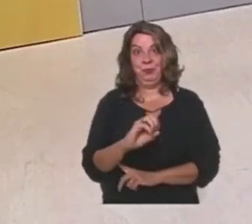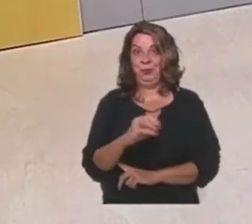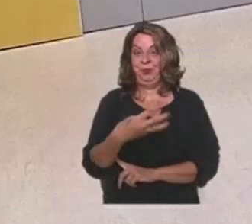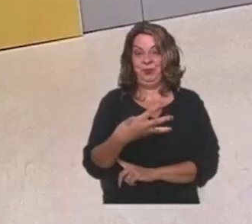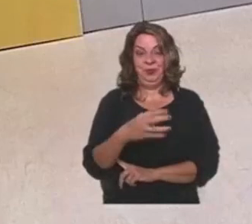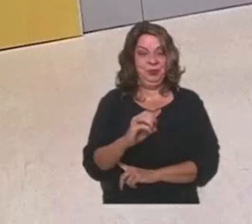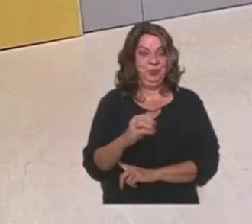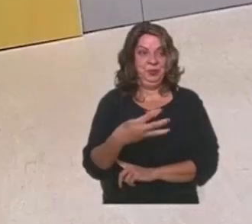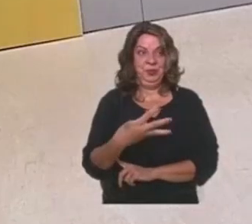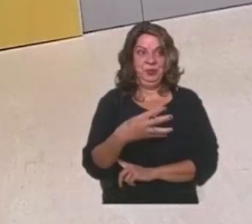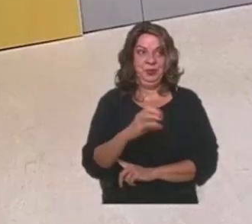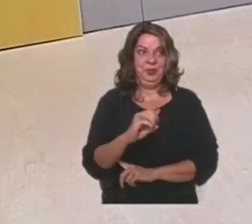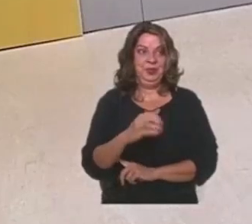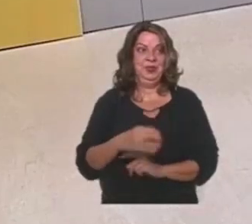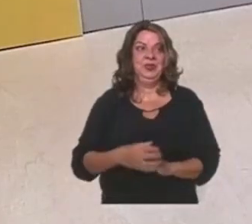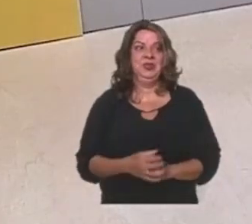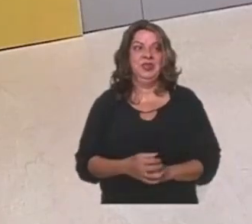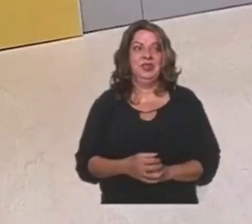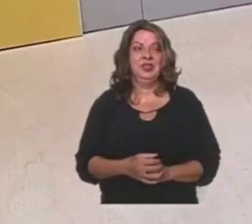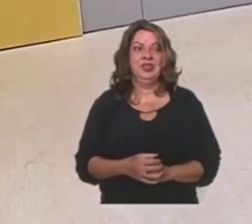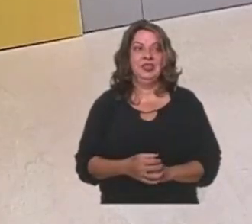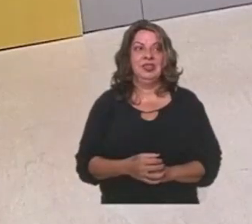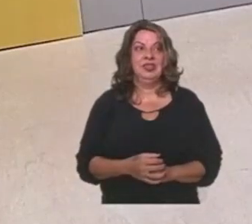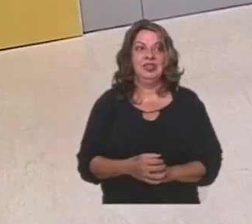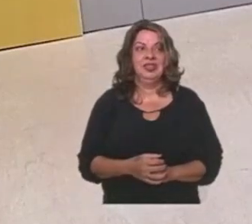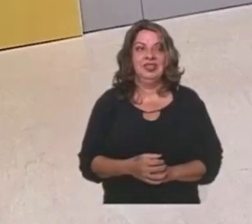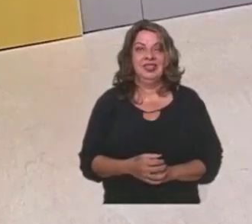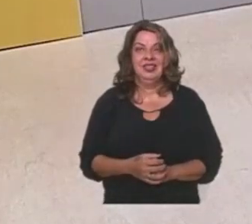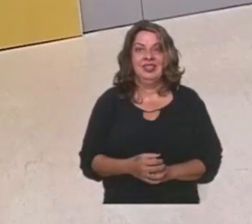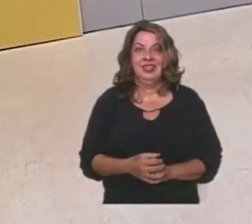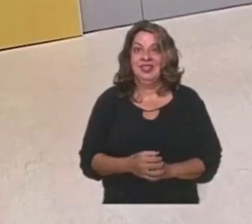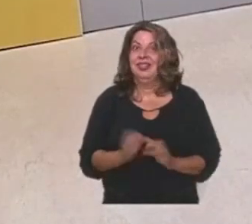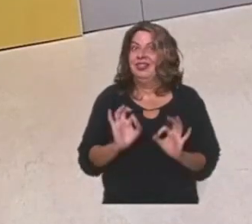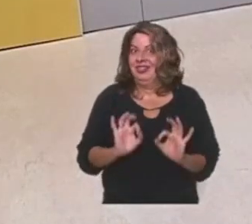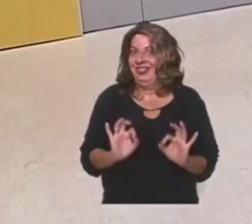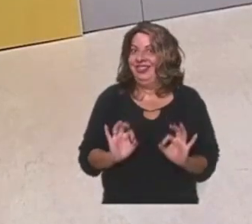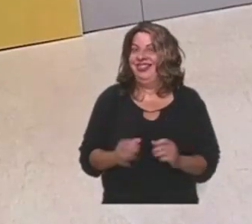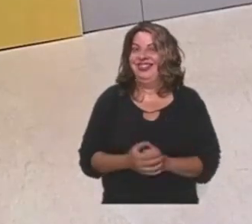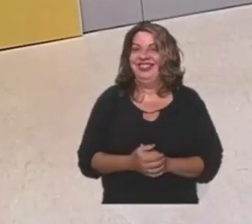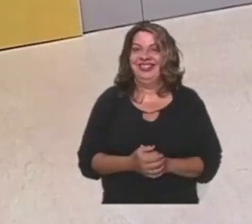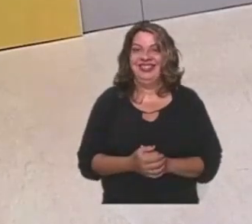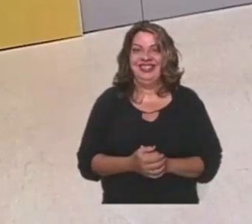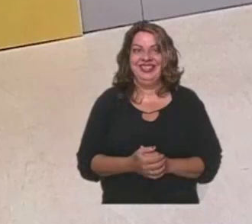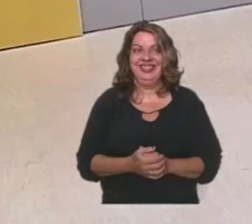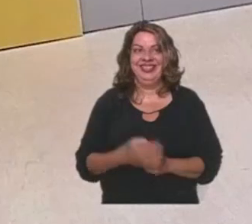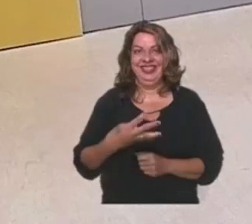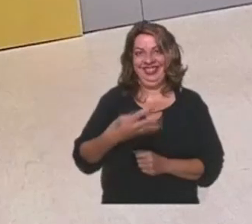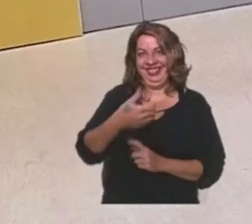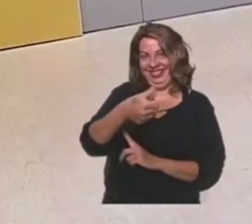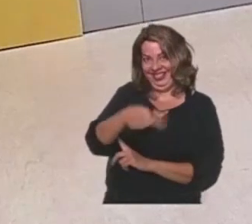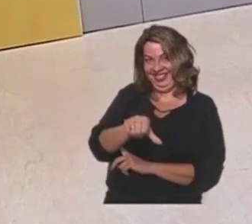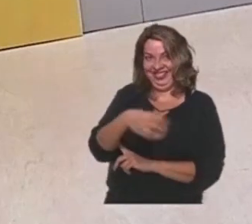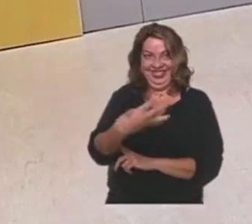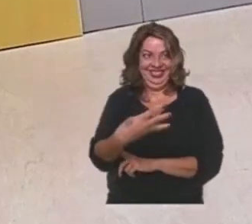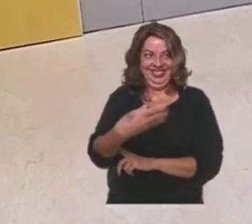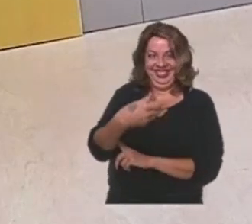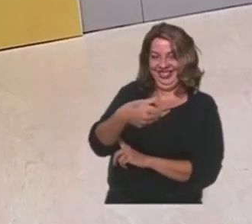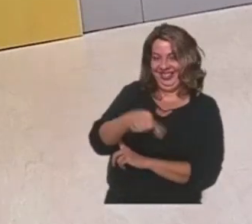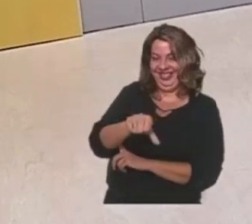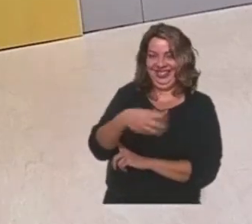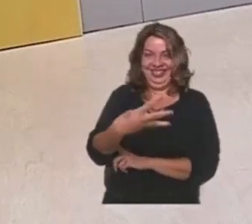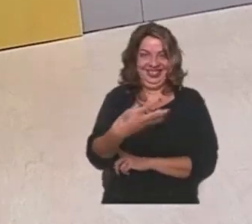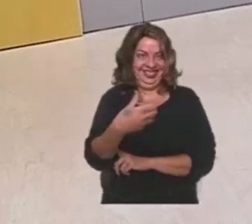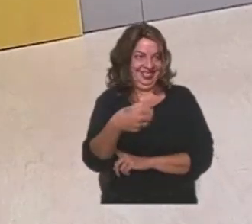40, 40. Já marcou? Ótimo, começou bem, maravilhoso. Então vamos seguindo, 49,